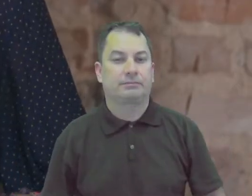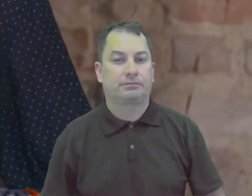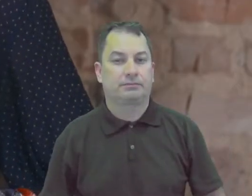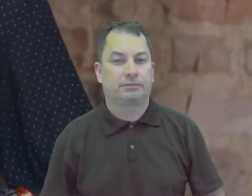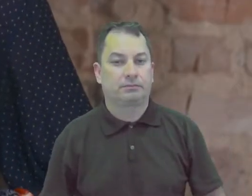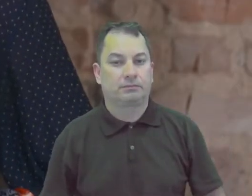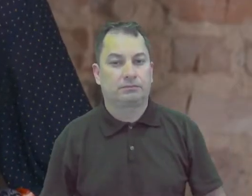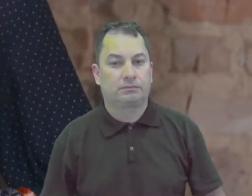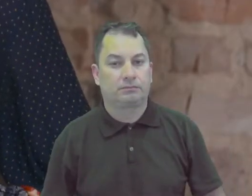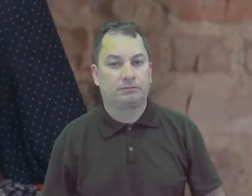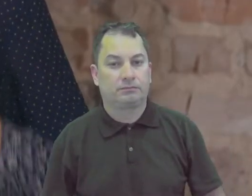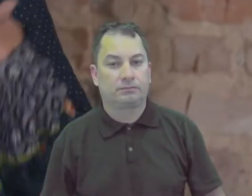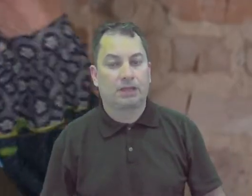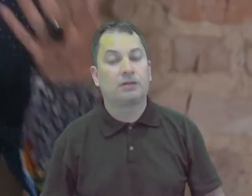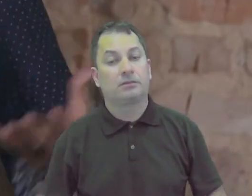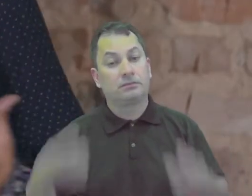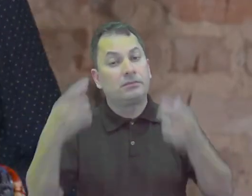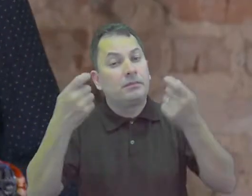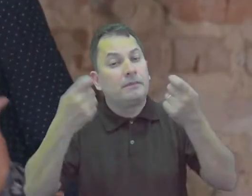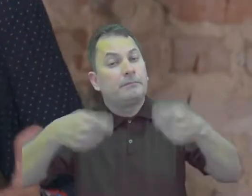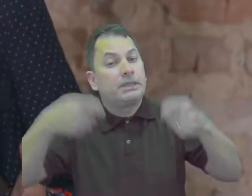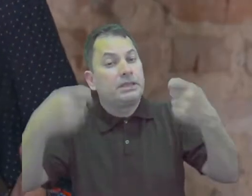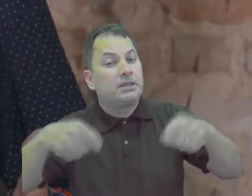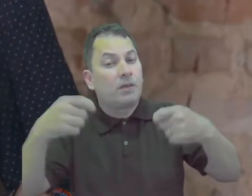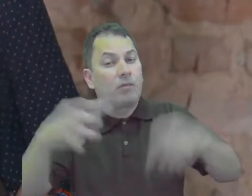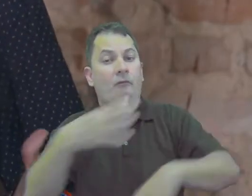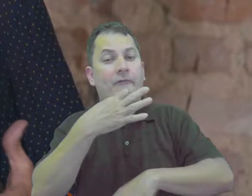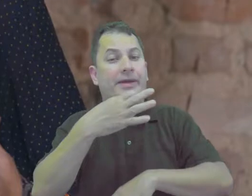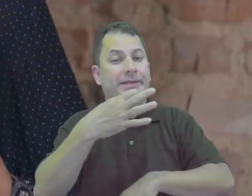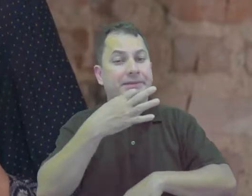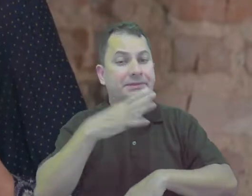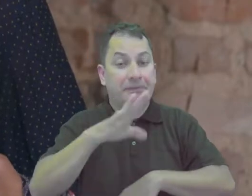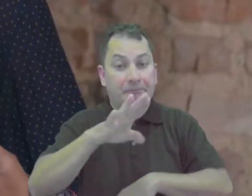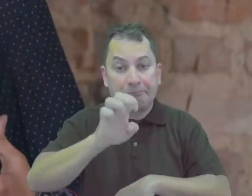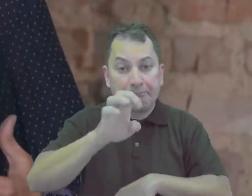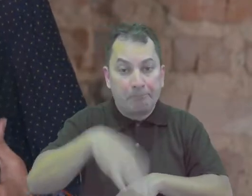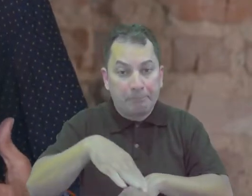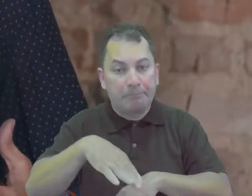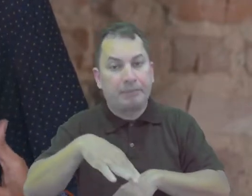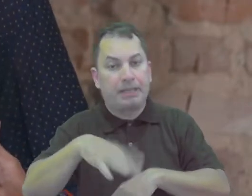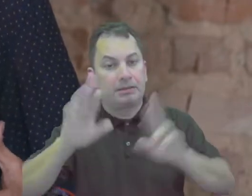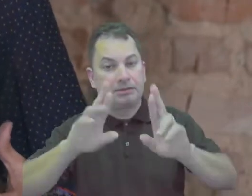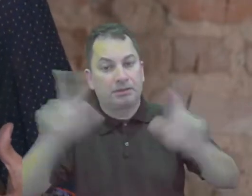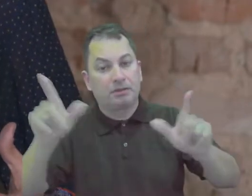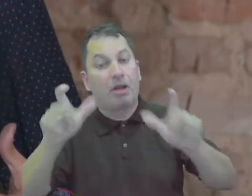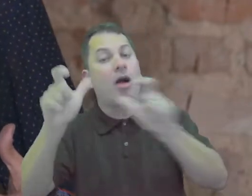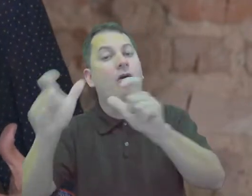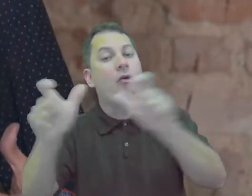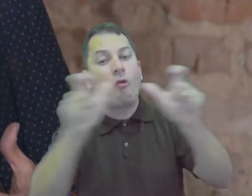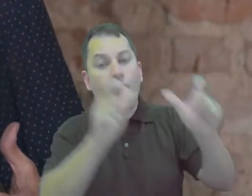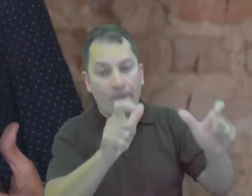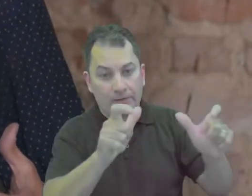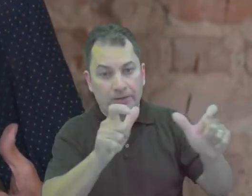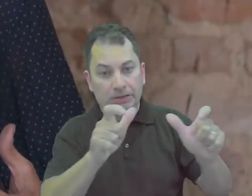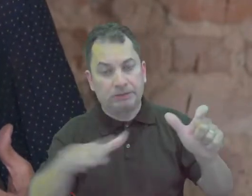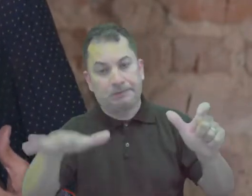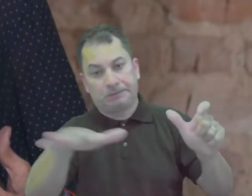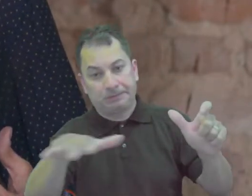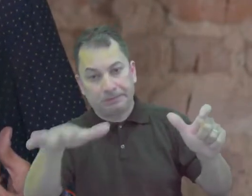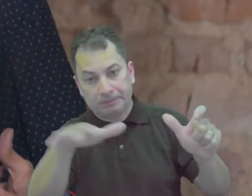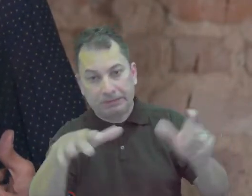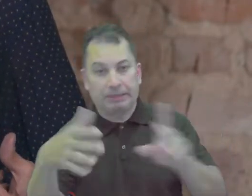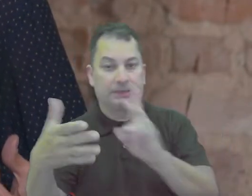iniquidades, né, a gente precisa conhecer essas diferenças, né? A gente precisa saber aonde estão essas terras